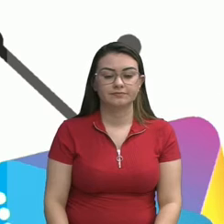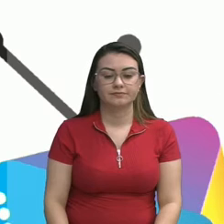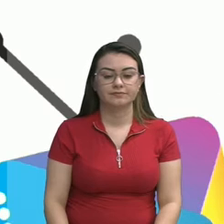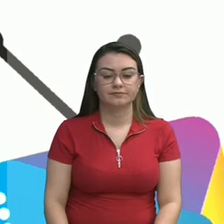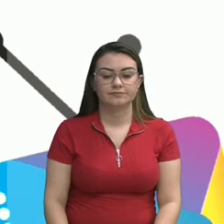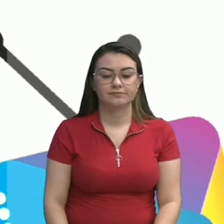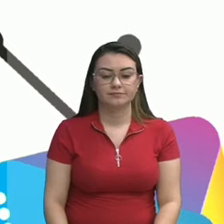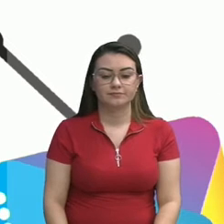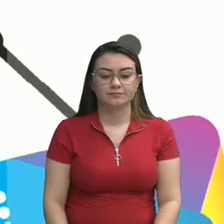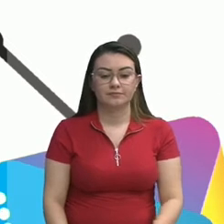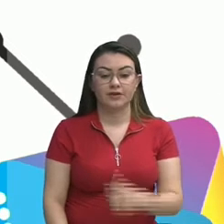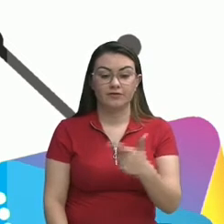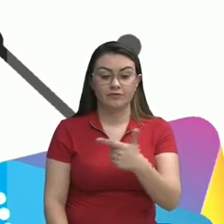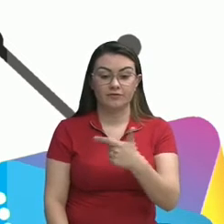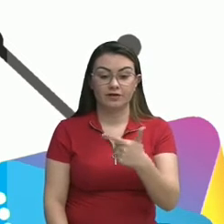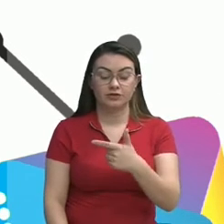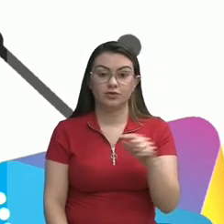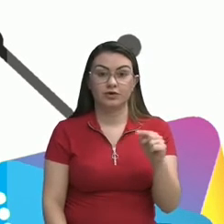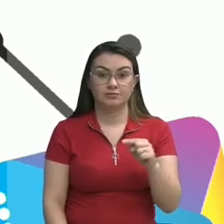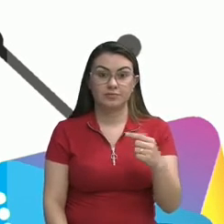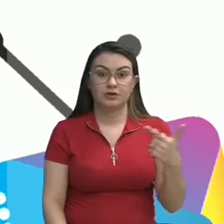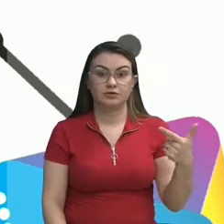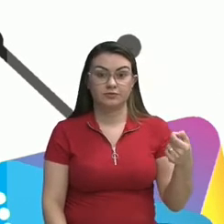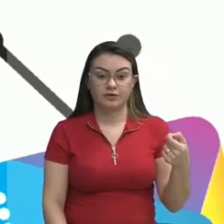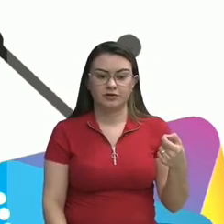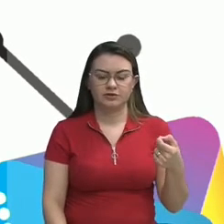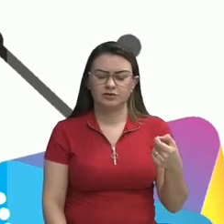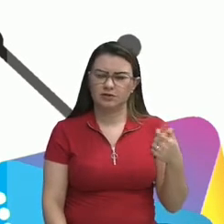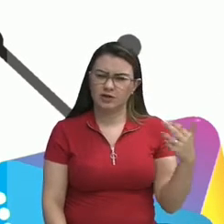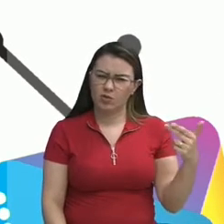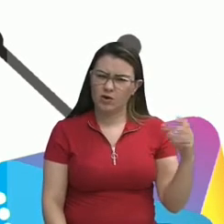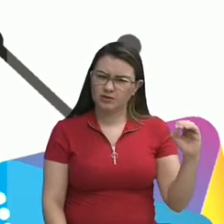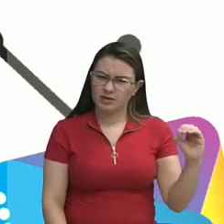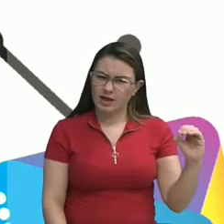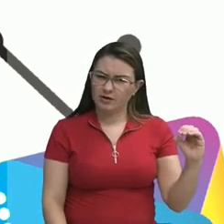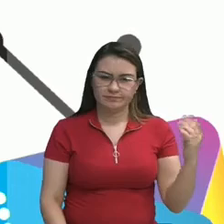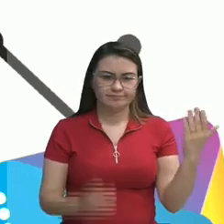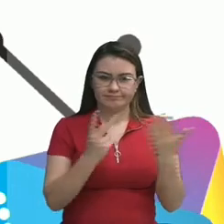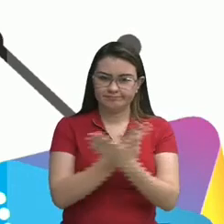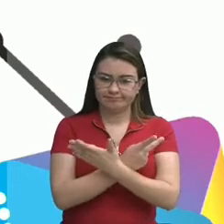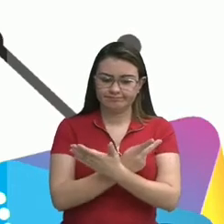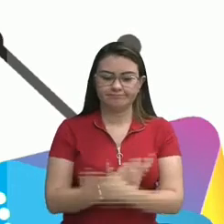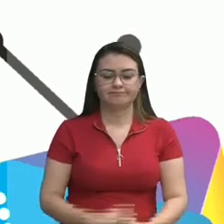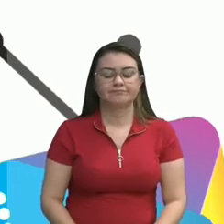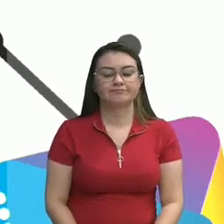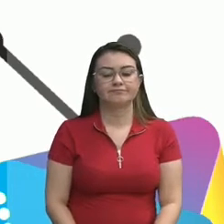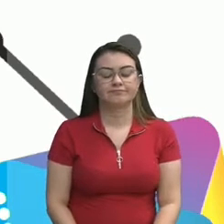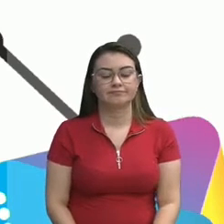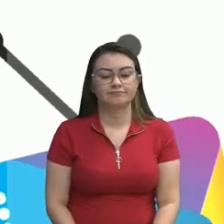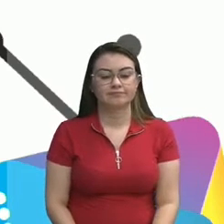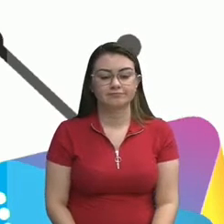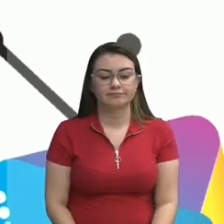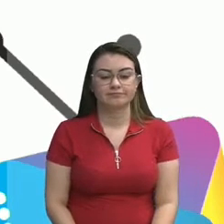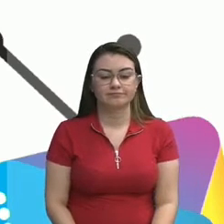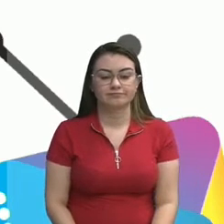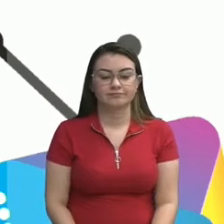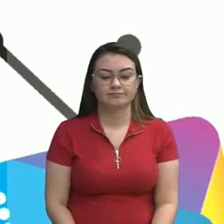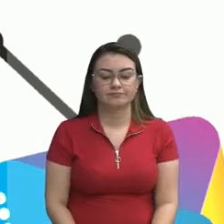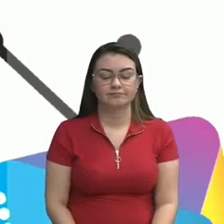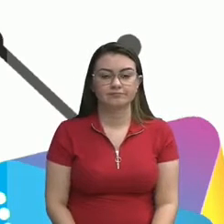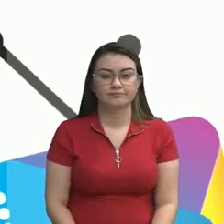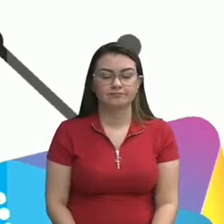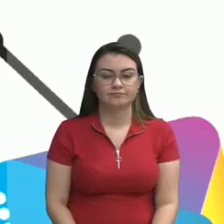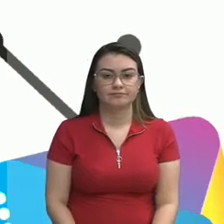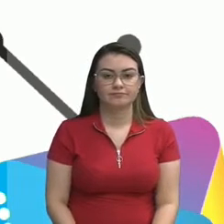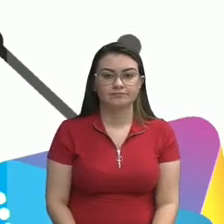ser menos 20 isso vai dar 22 né porque 16 mais seja 22 - 20 20 22 - 20 =